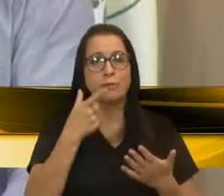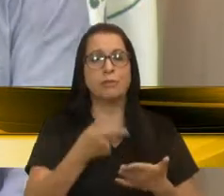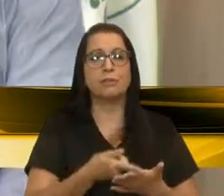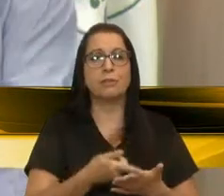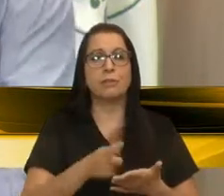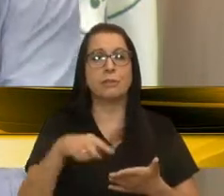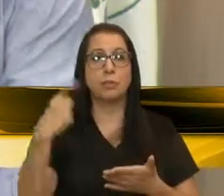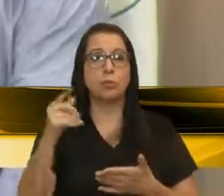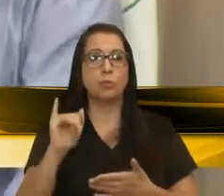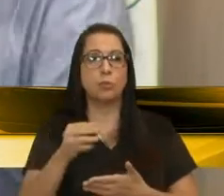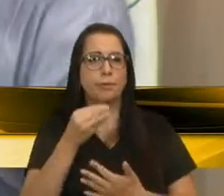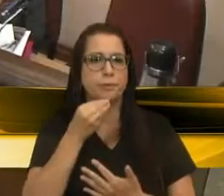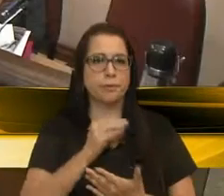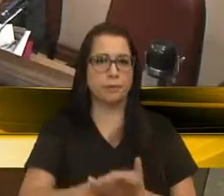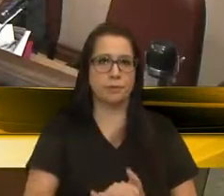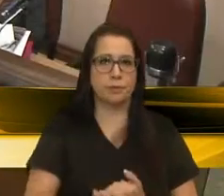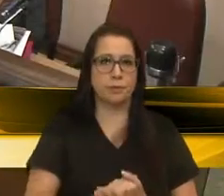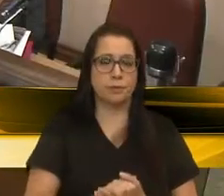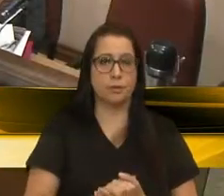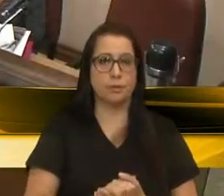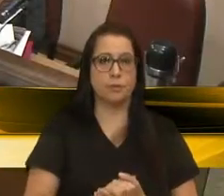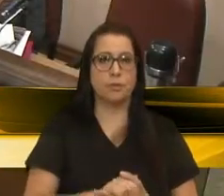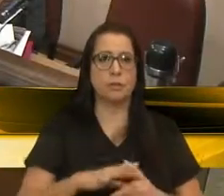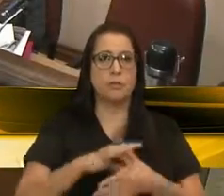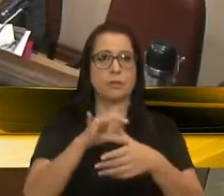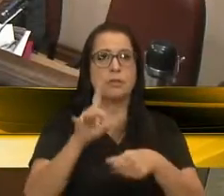como já falei em outra oportunidade. Uma declaração de líder solicitada.